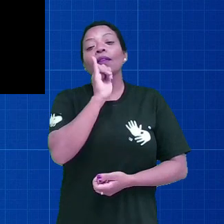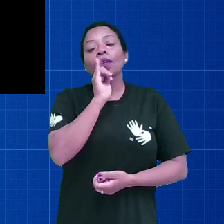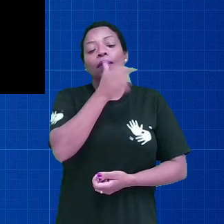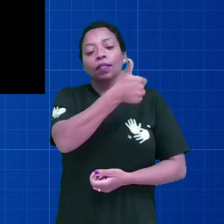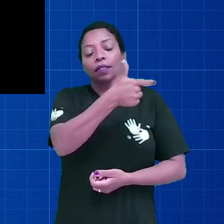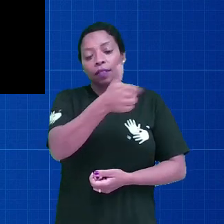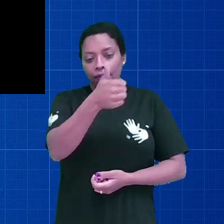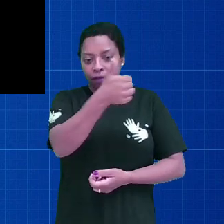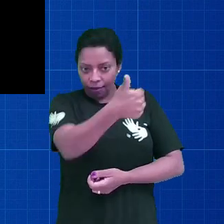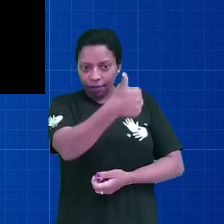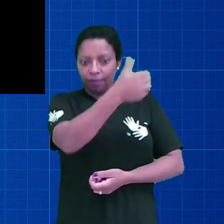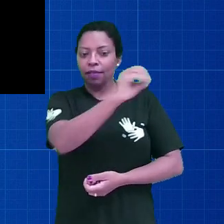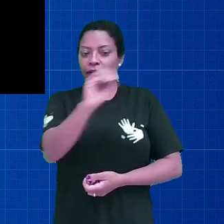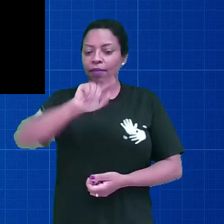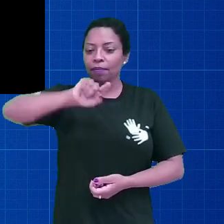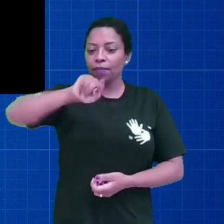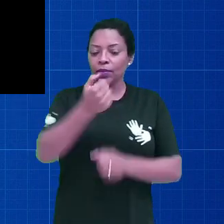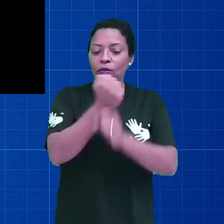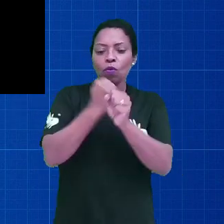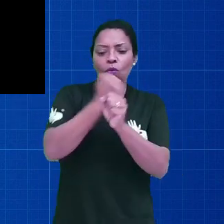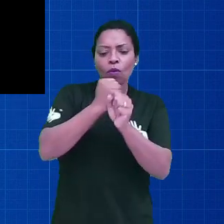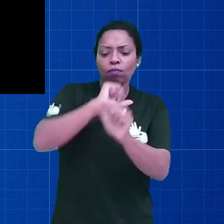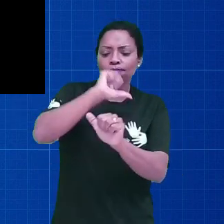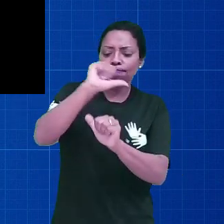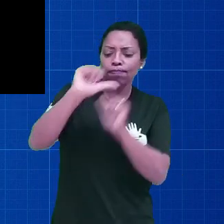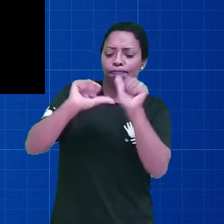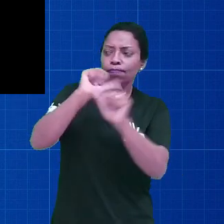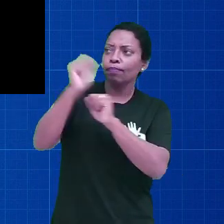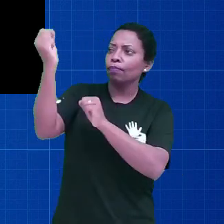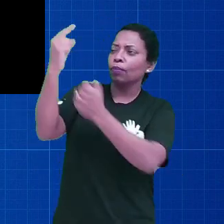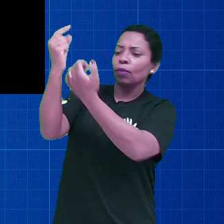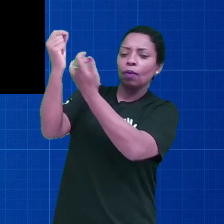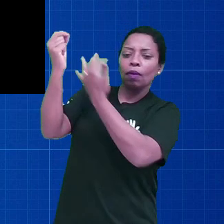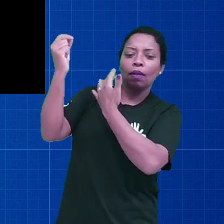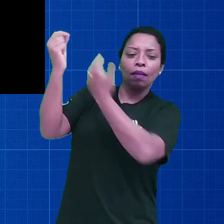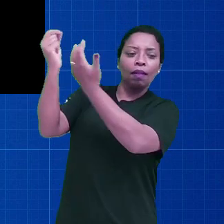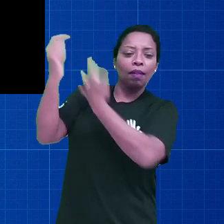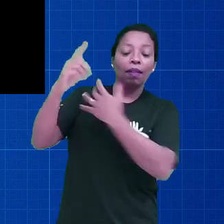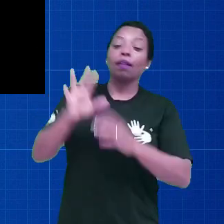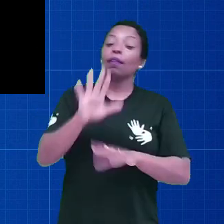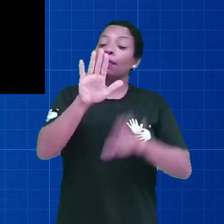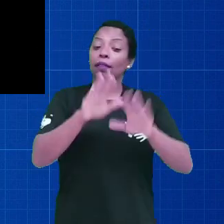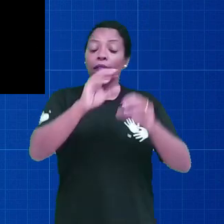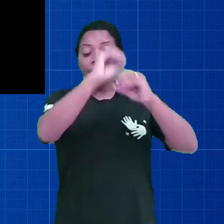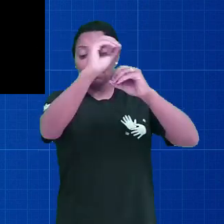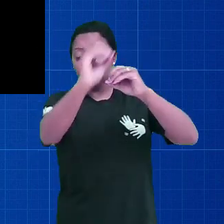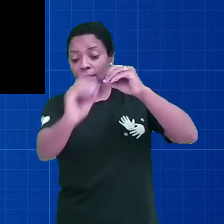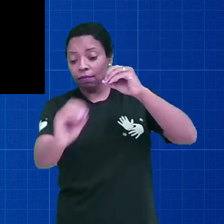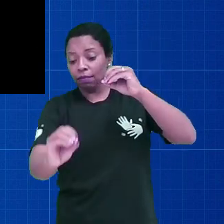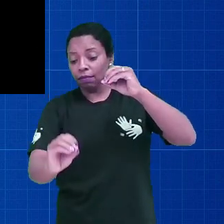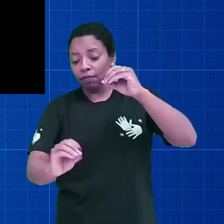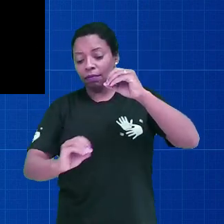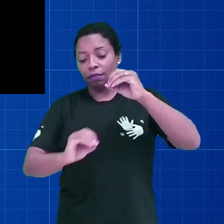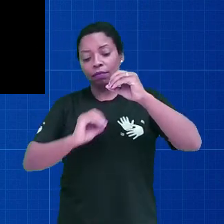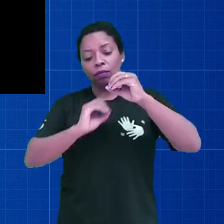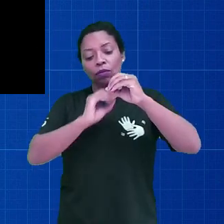anos, né, nós teríamos uma quantidade de radiação chegando em diferentes locais da Terra. E isso causa uma